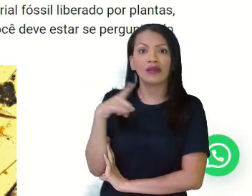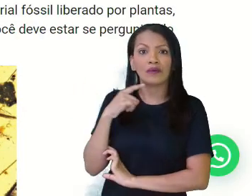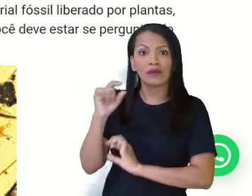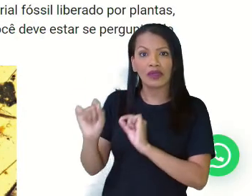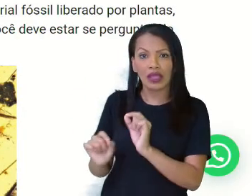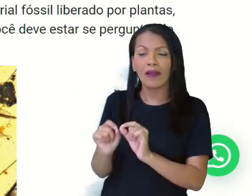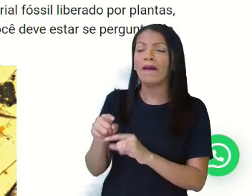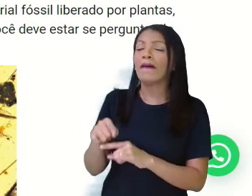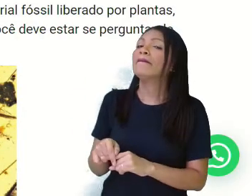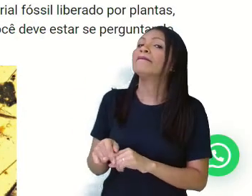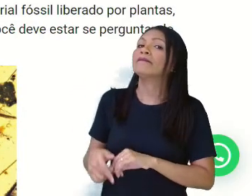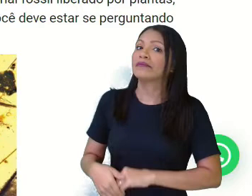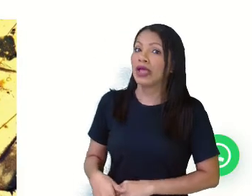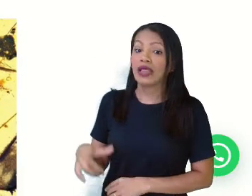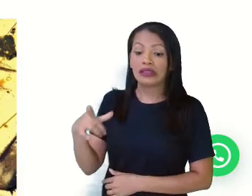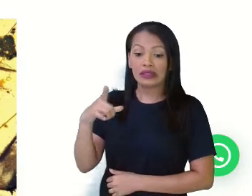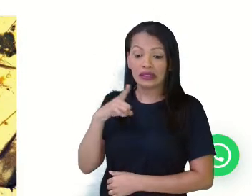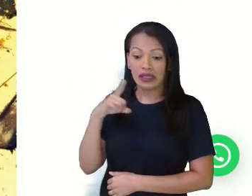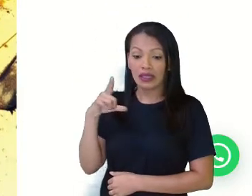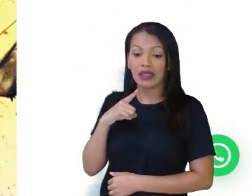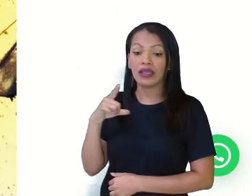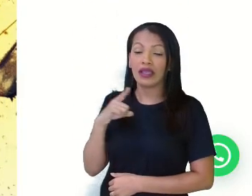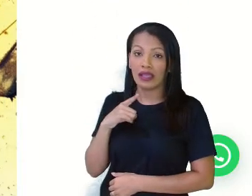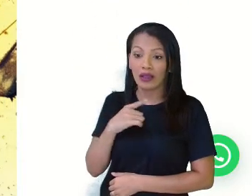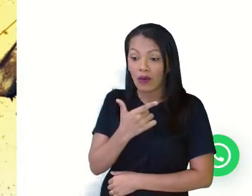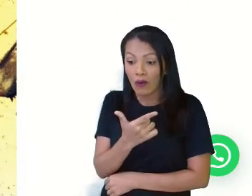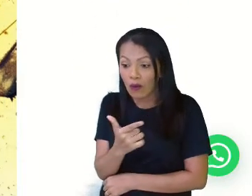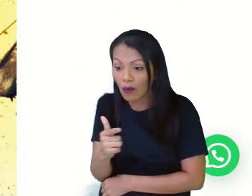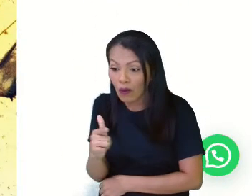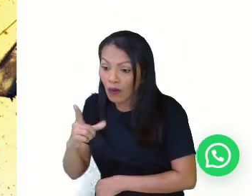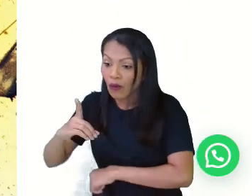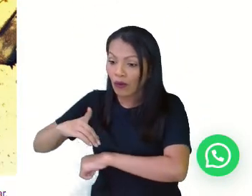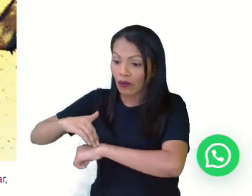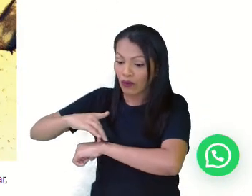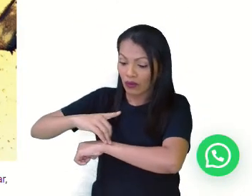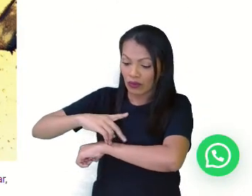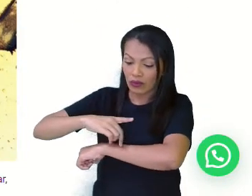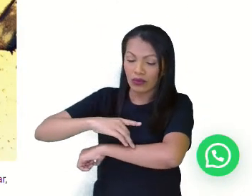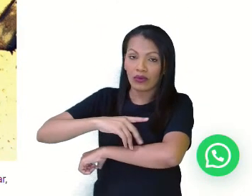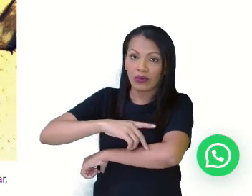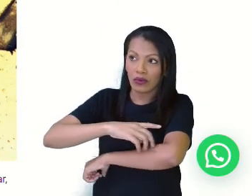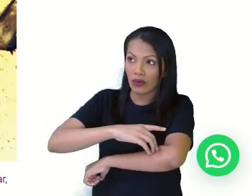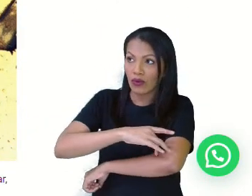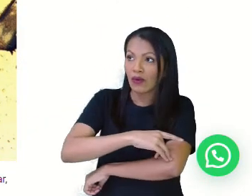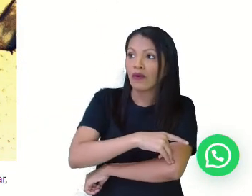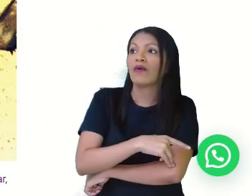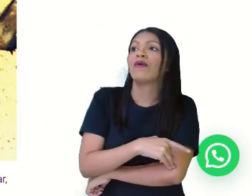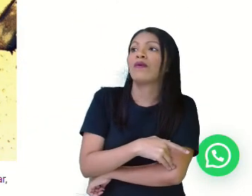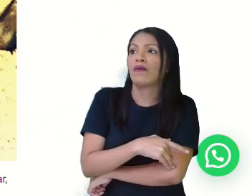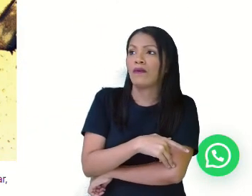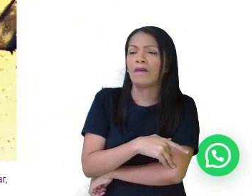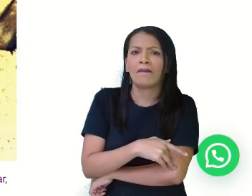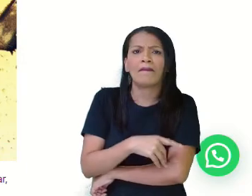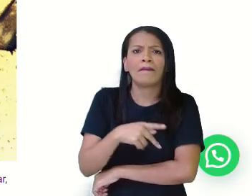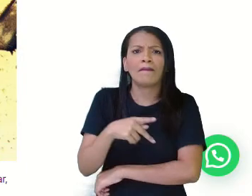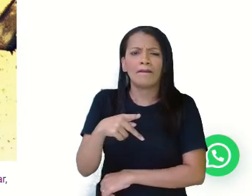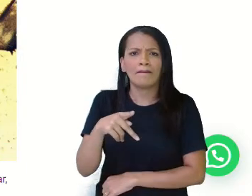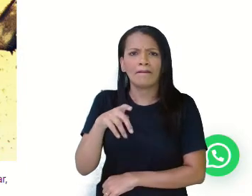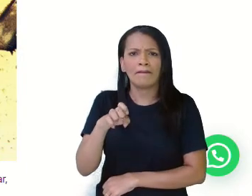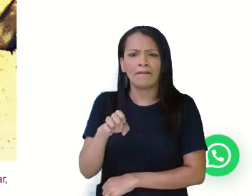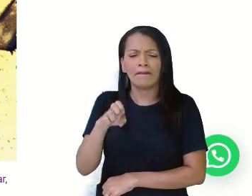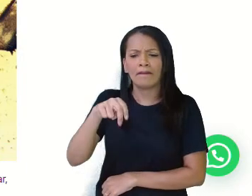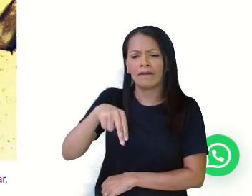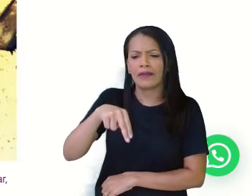do artigo, viu, gente? Mais um Dino com Penas. Então, Dino você já sabe que é assim, né? Uma maneira carinhosa